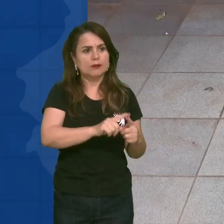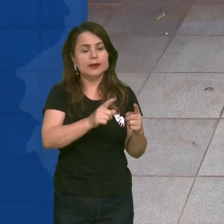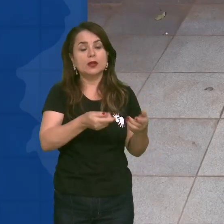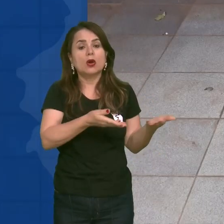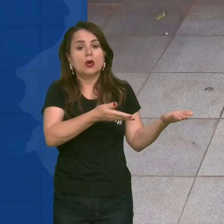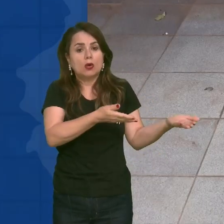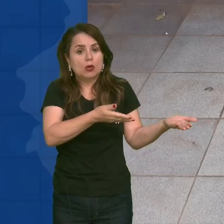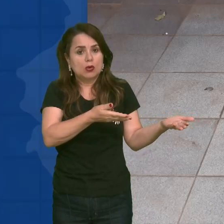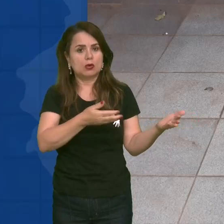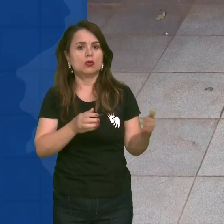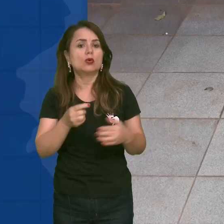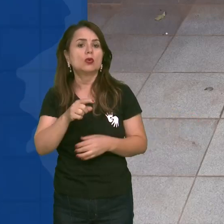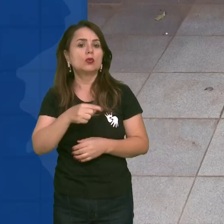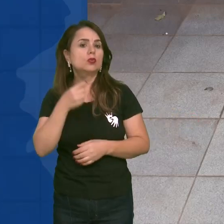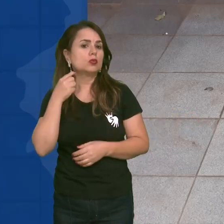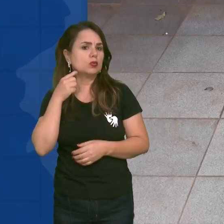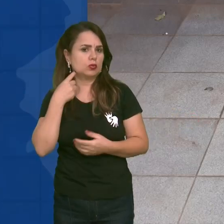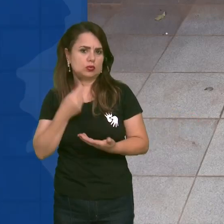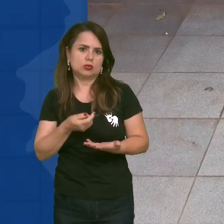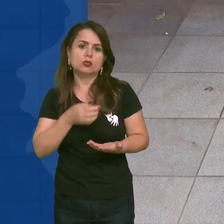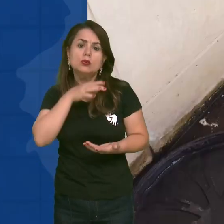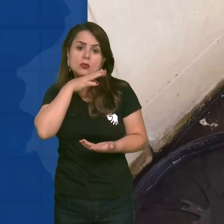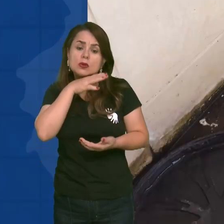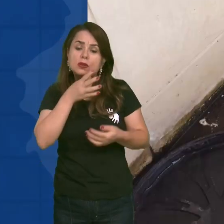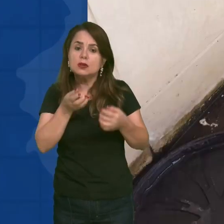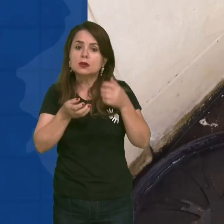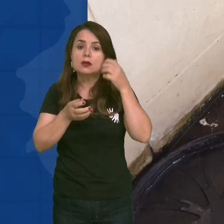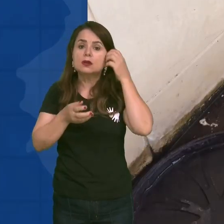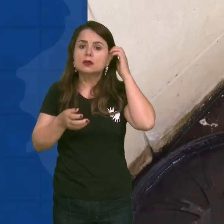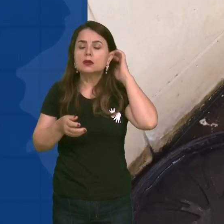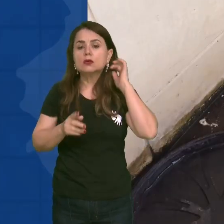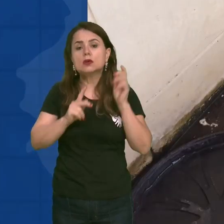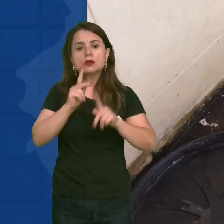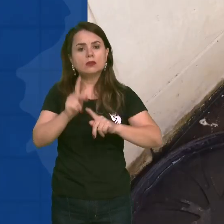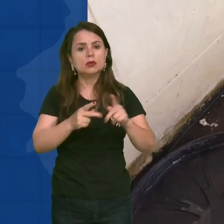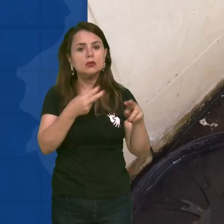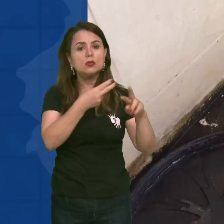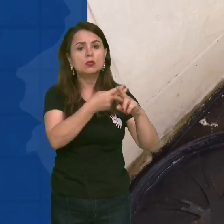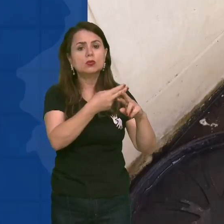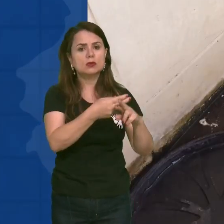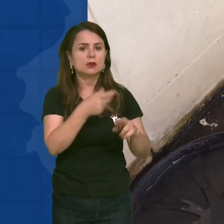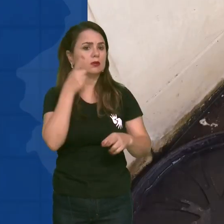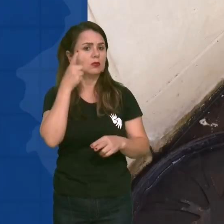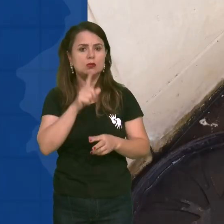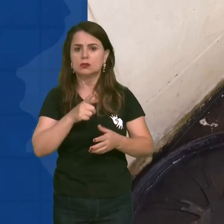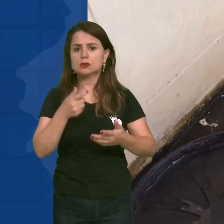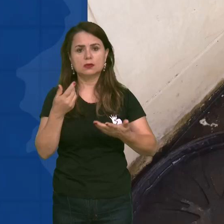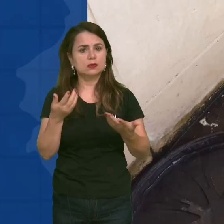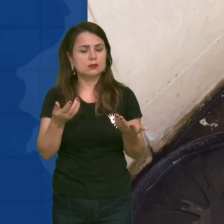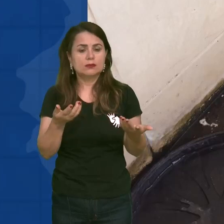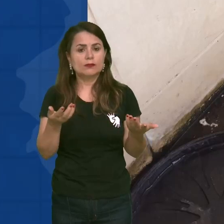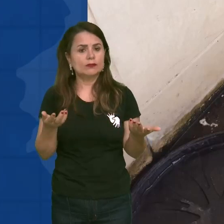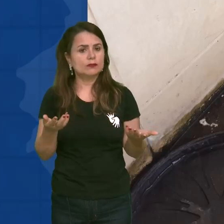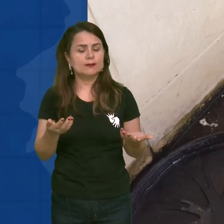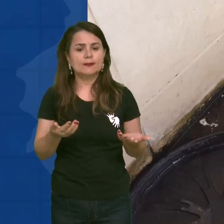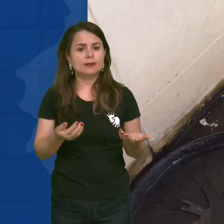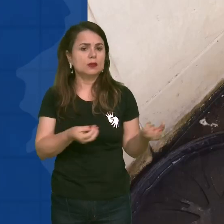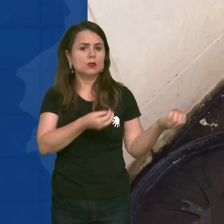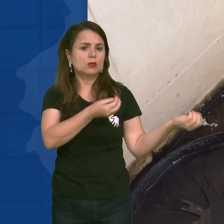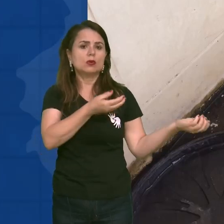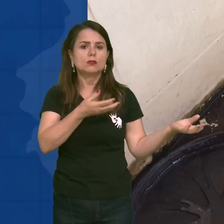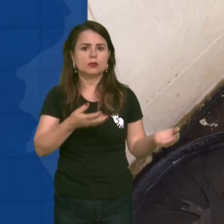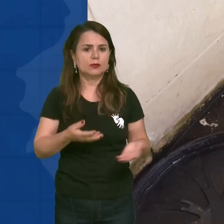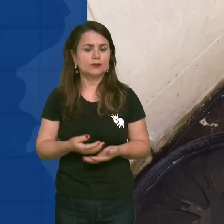pessoas podemos ver nas fotos aqui por isso a população não consegue utilizar esse local essa situação que hoje nós podemos ver ali da dessa